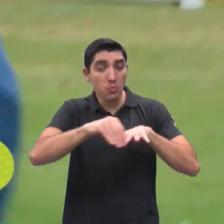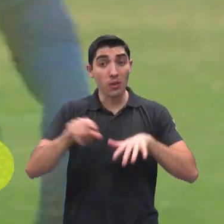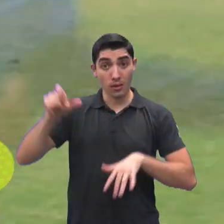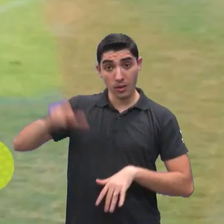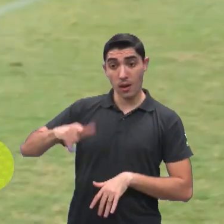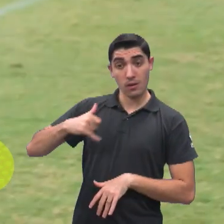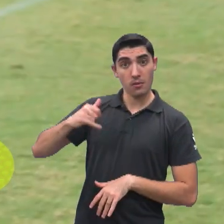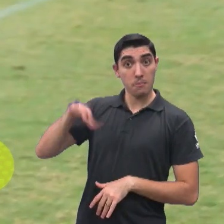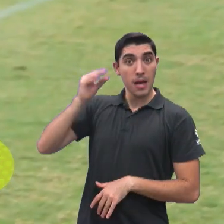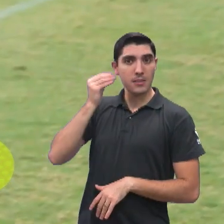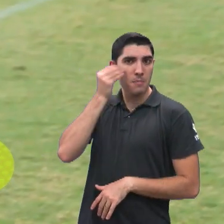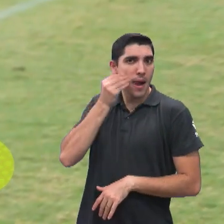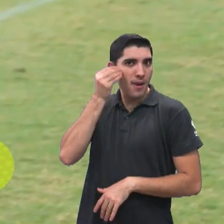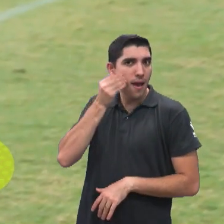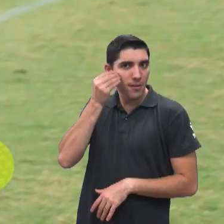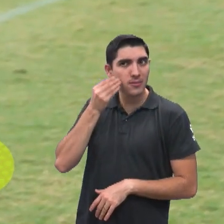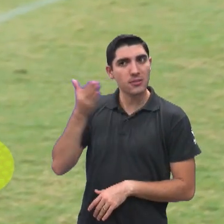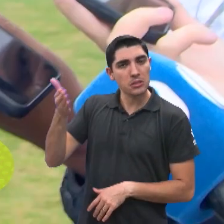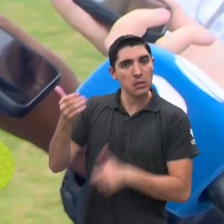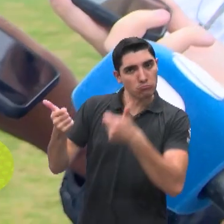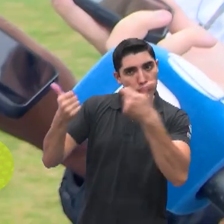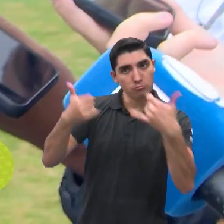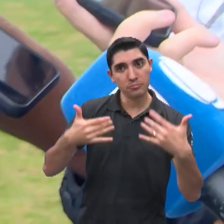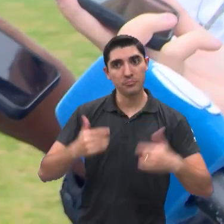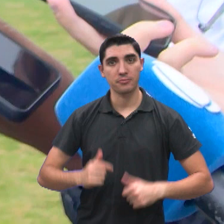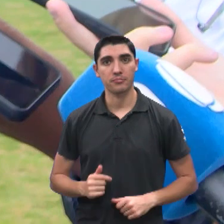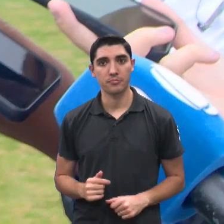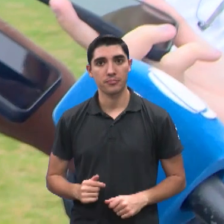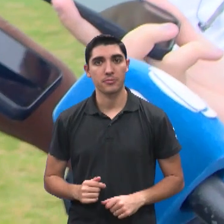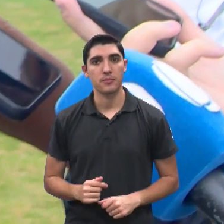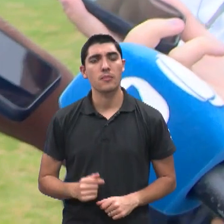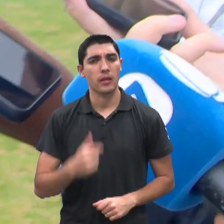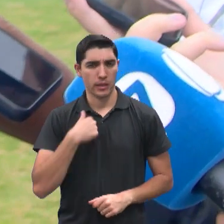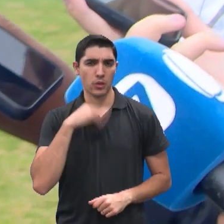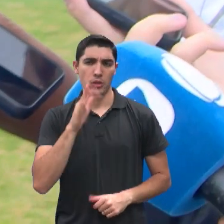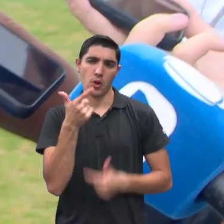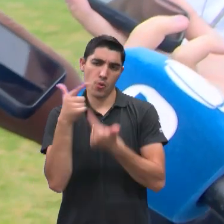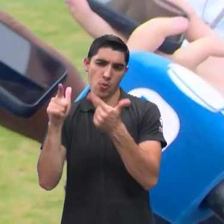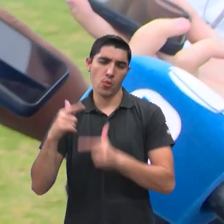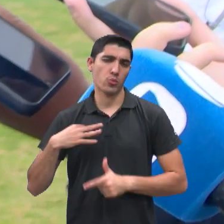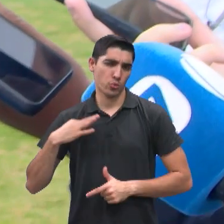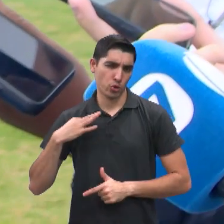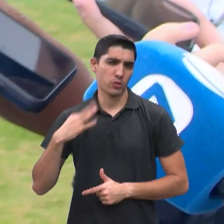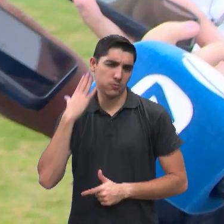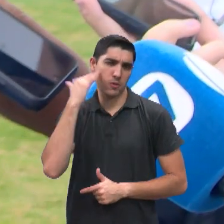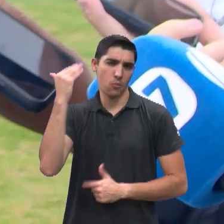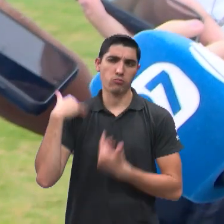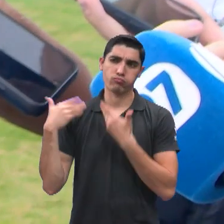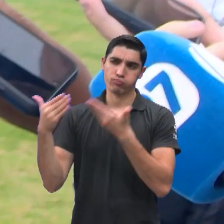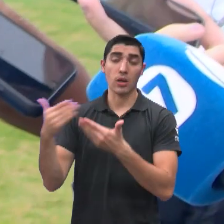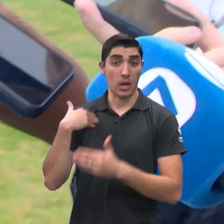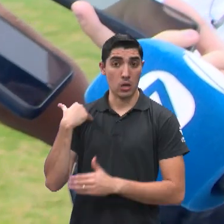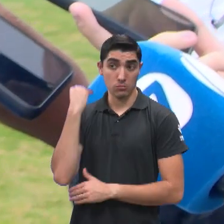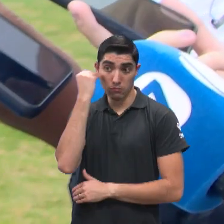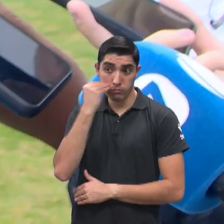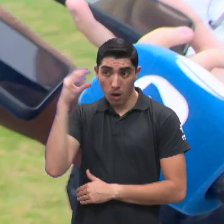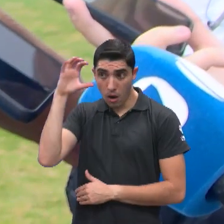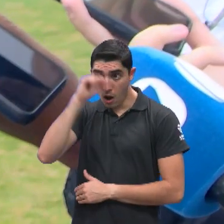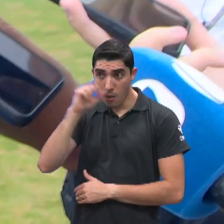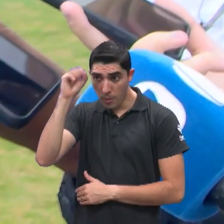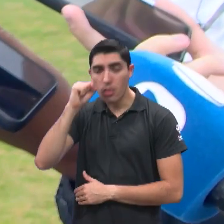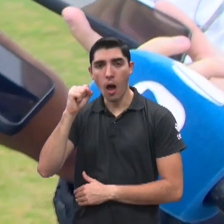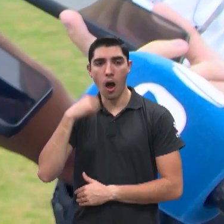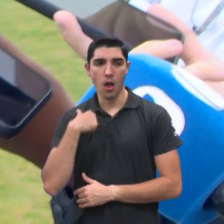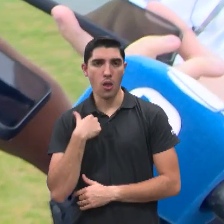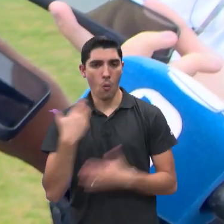como que ele pode ajudar nesse processo. O que eu já passei em grandes clubes, o que eu extraí, eu procuro ajudar o próximo, né?